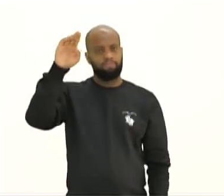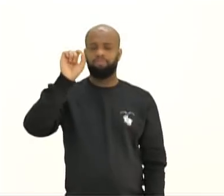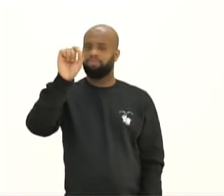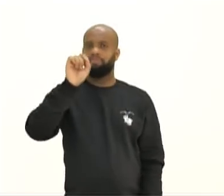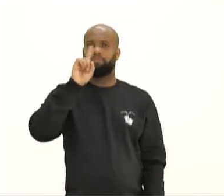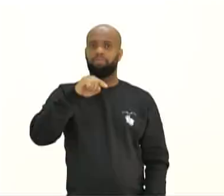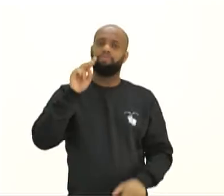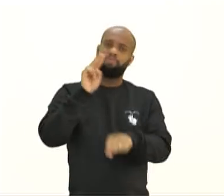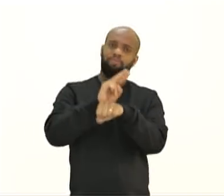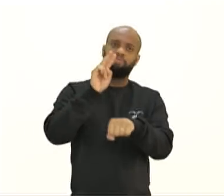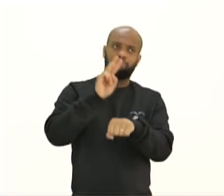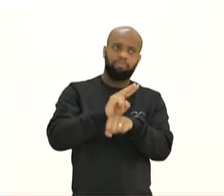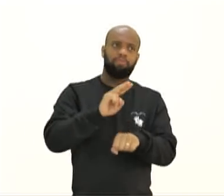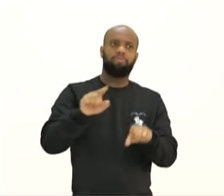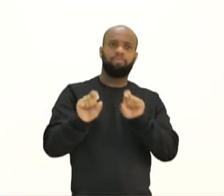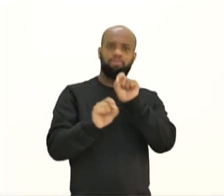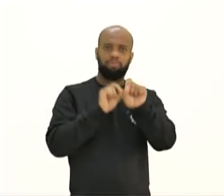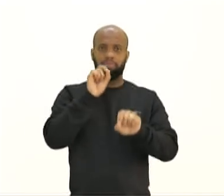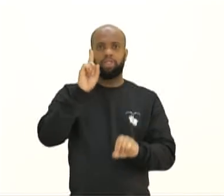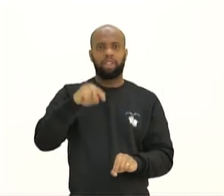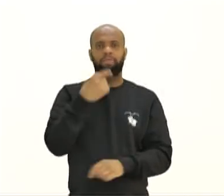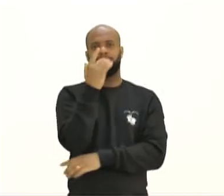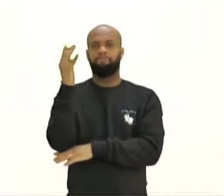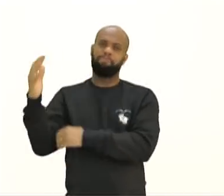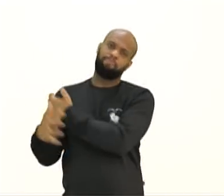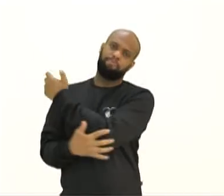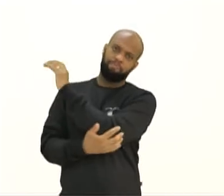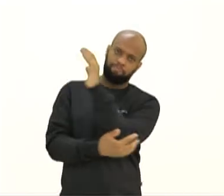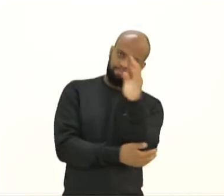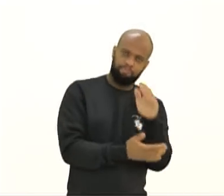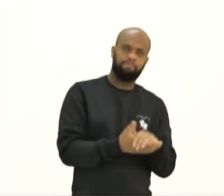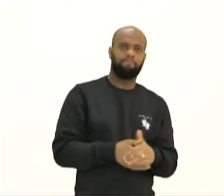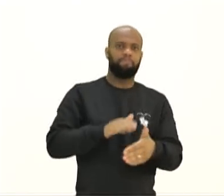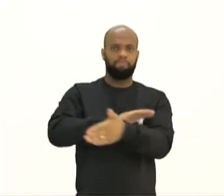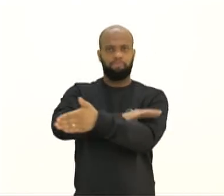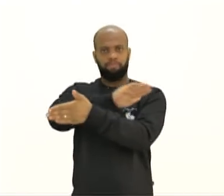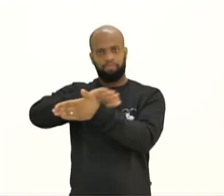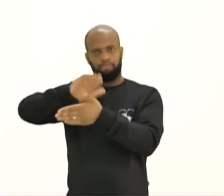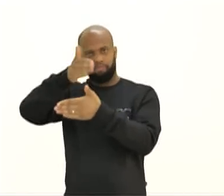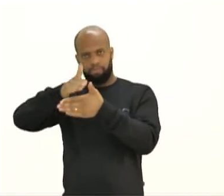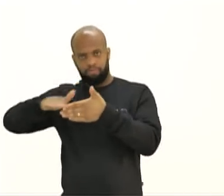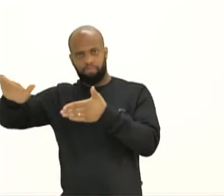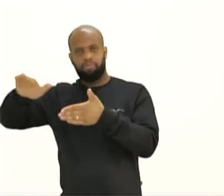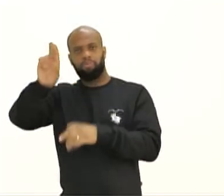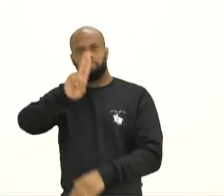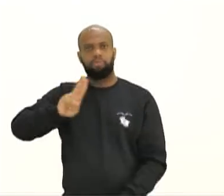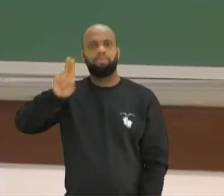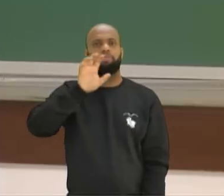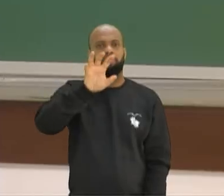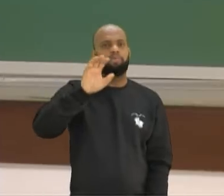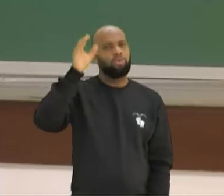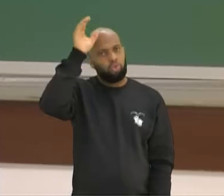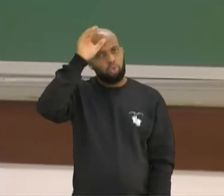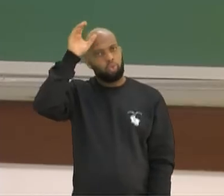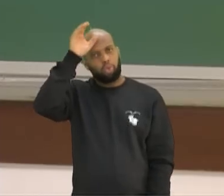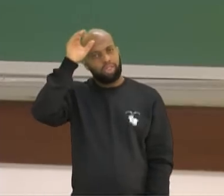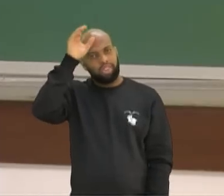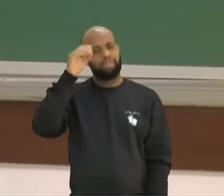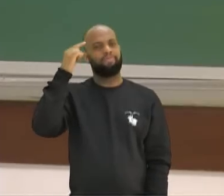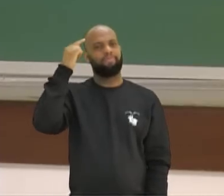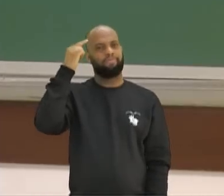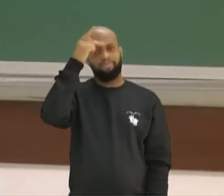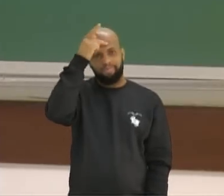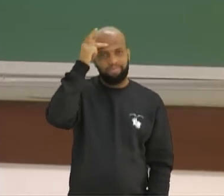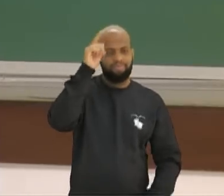propósito a preservação da nossa querida Mata Atlântica. Então lá ela serve para isso, para conscientizar as pessoas,